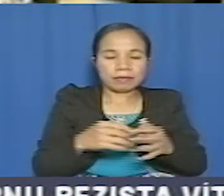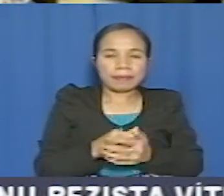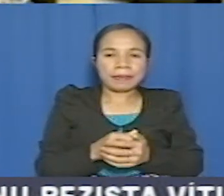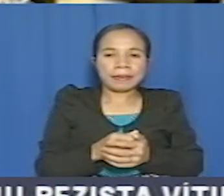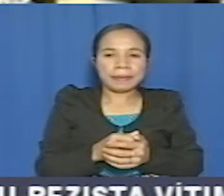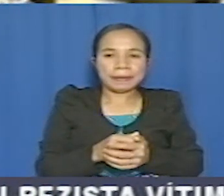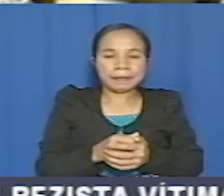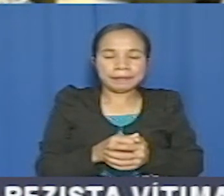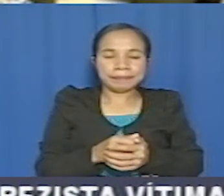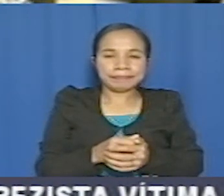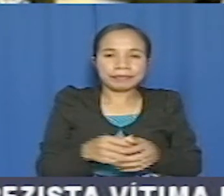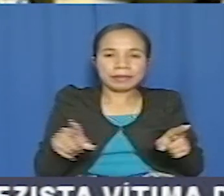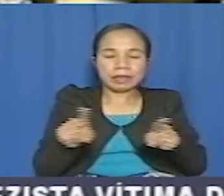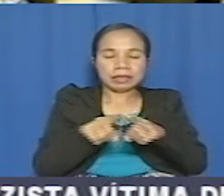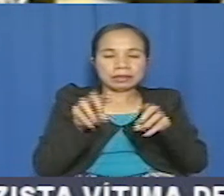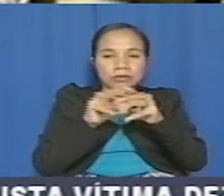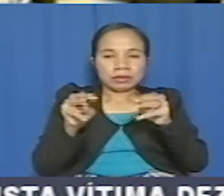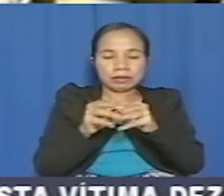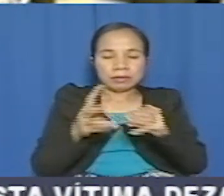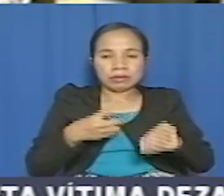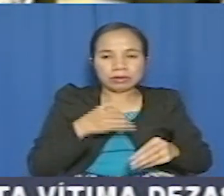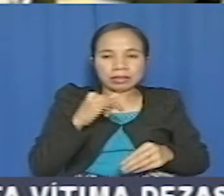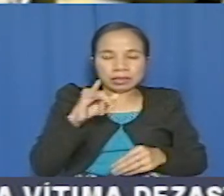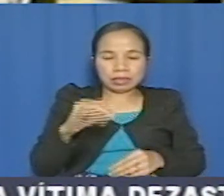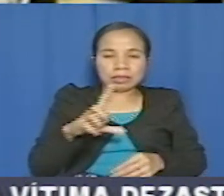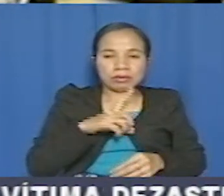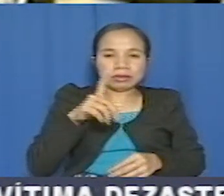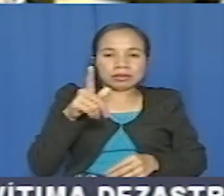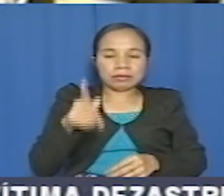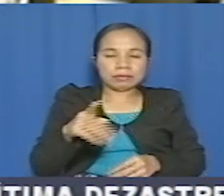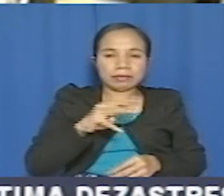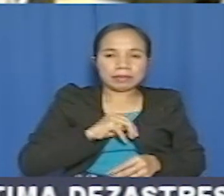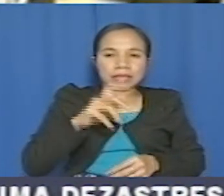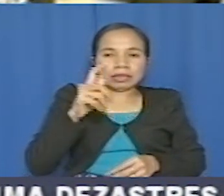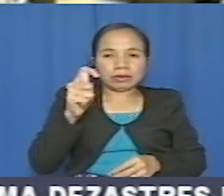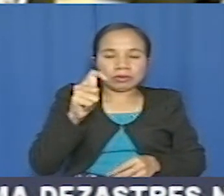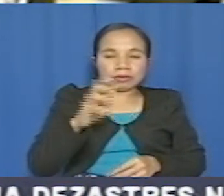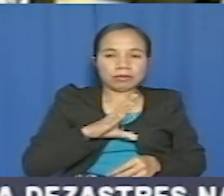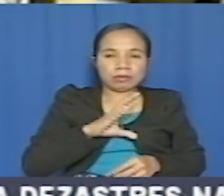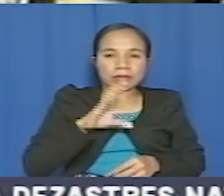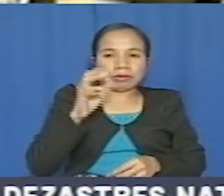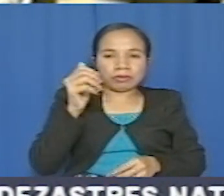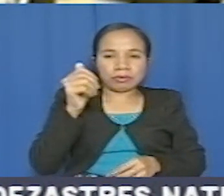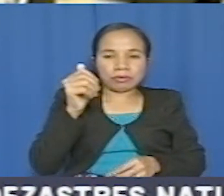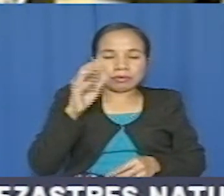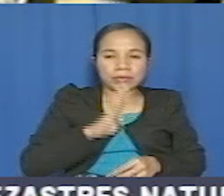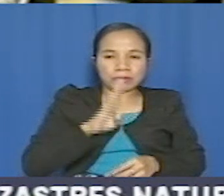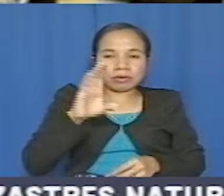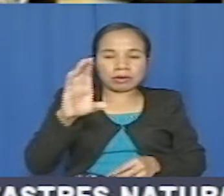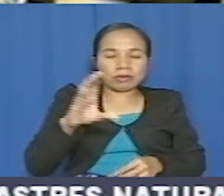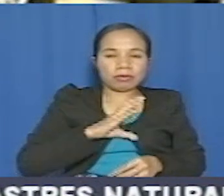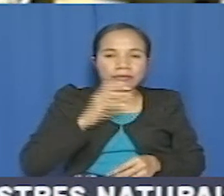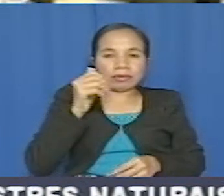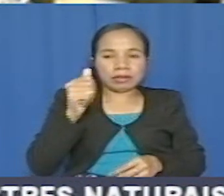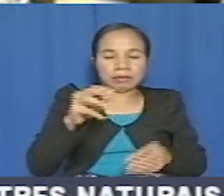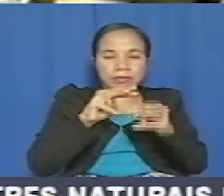sirane manesa municipio dili Lauteng, Manatutu, Obaukau, Kovalima,